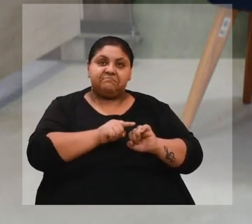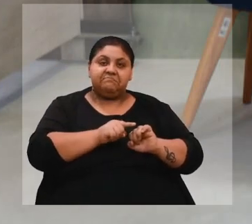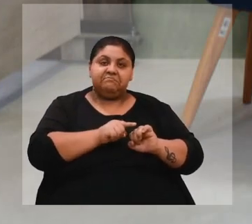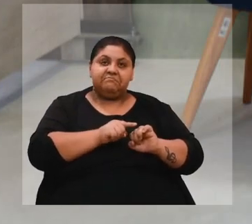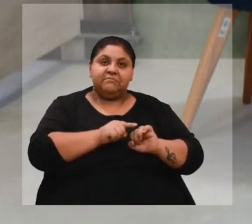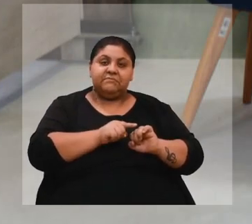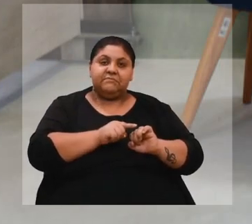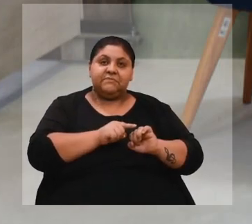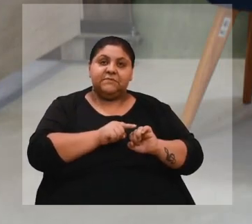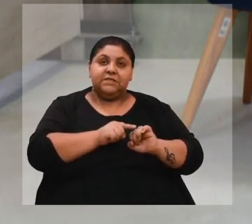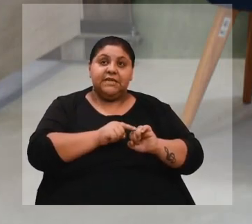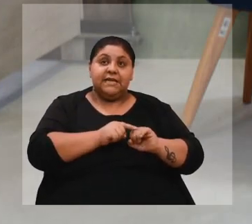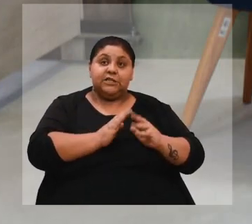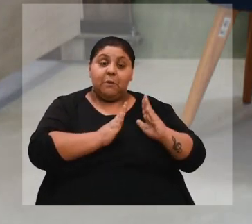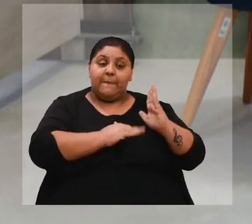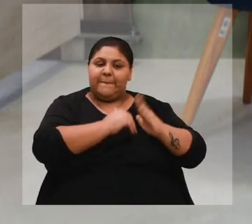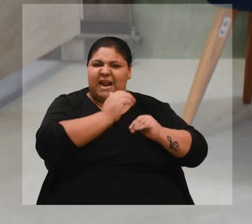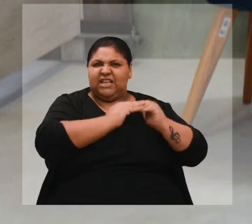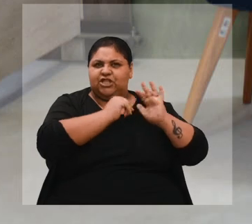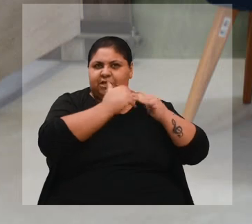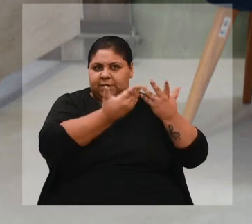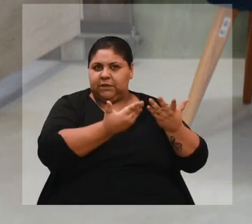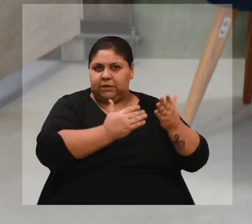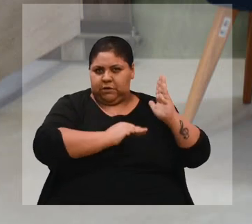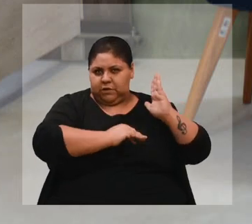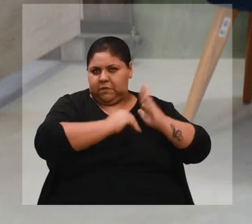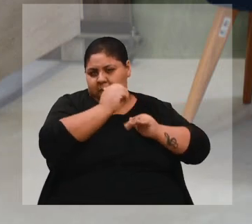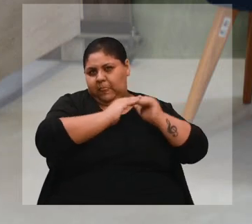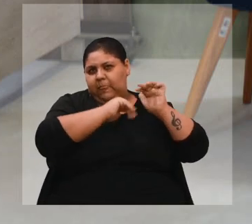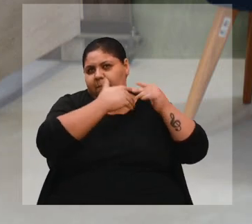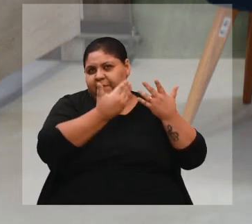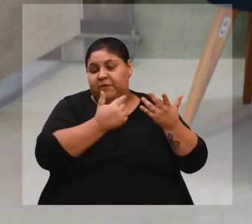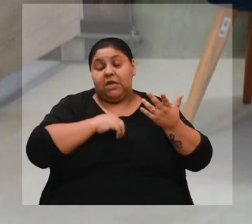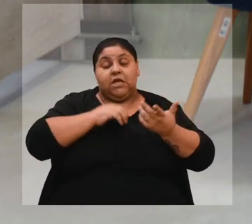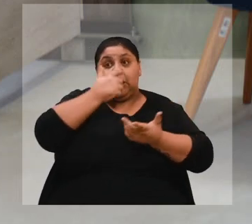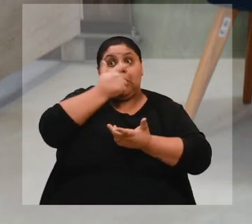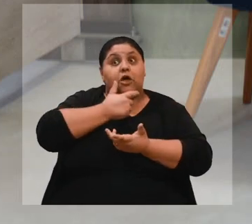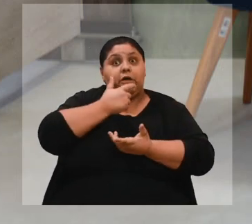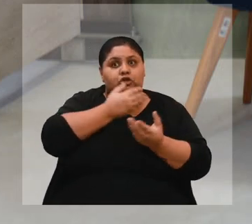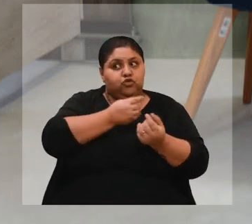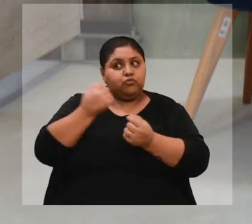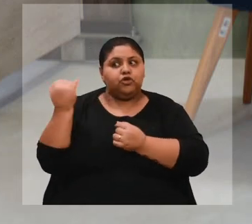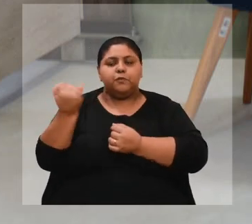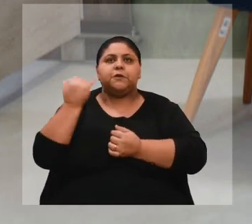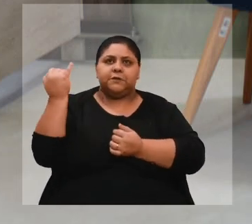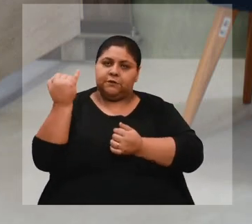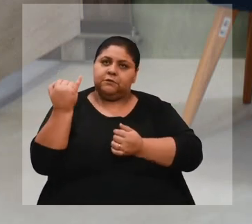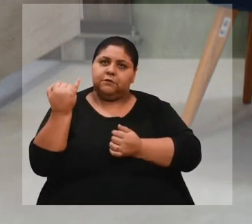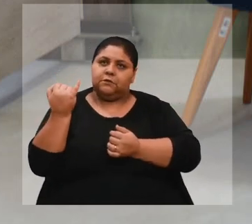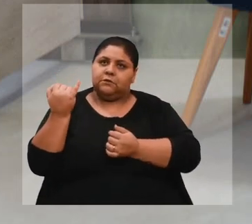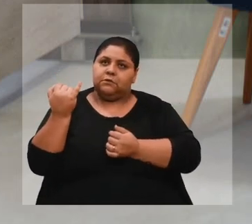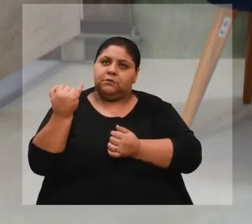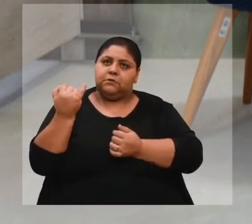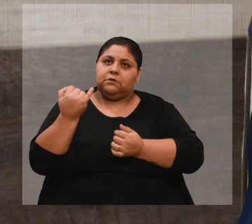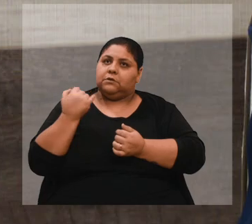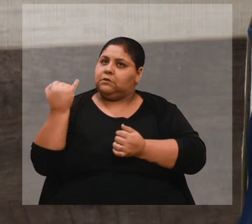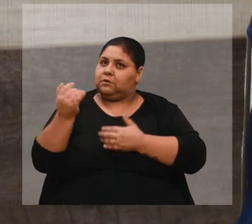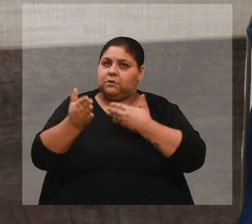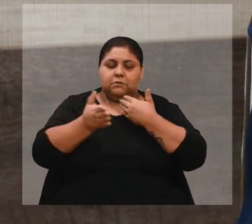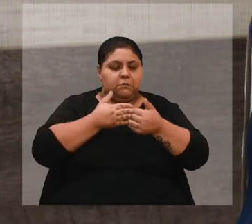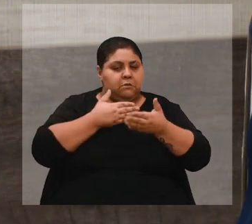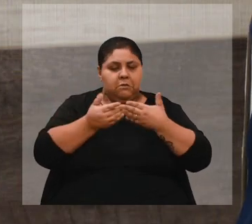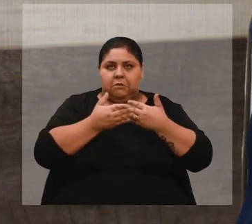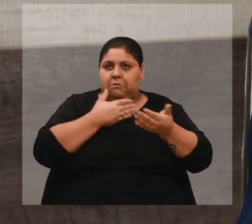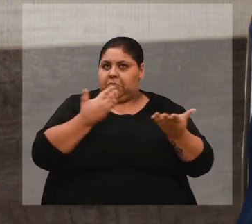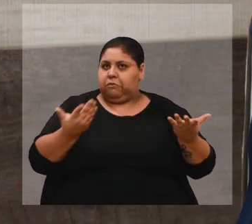uma ideologia, uma prática, não uma ideologia, perdão, mas uma prática que eu acho muito importante. E isso